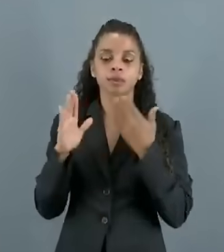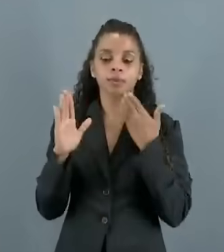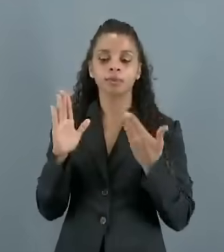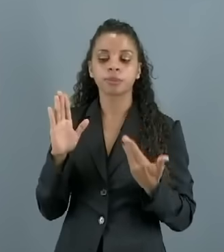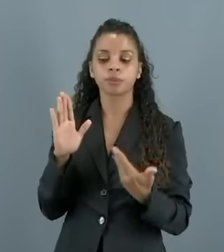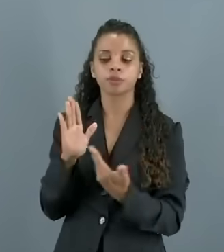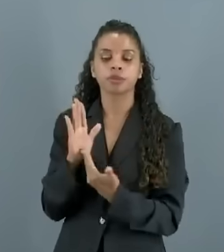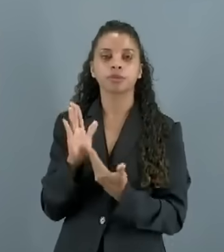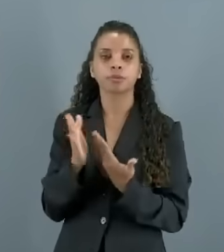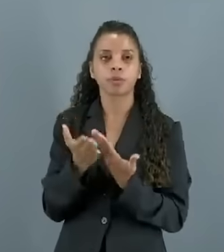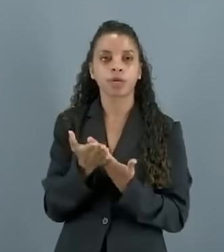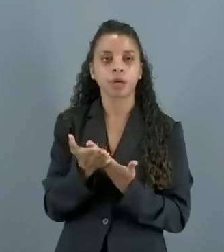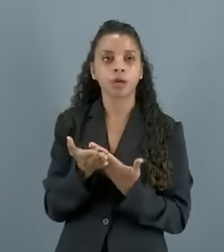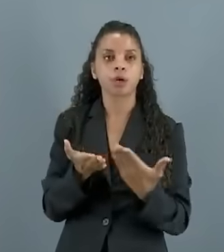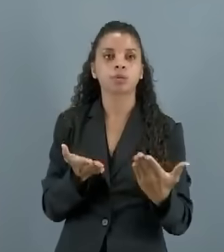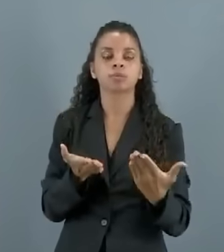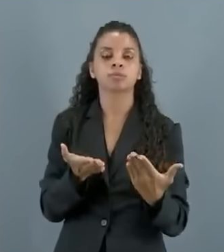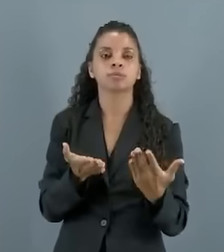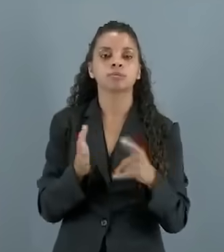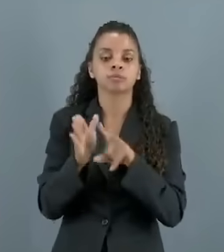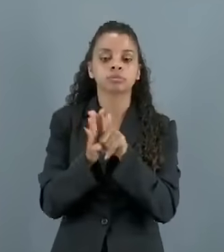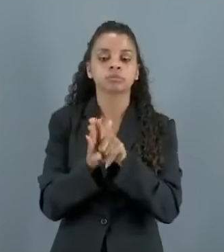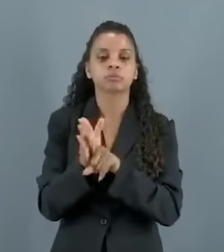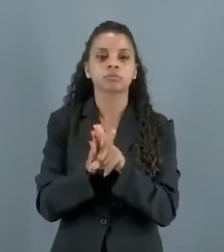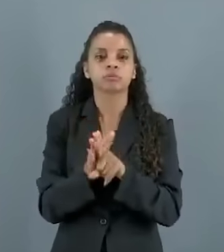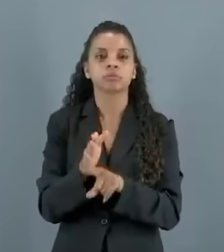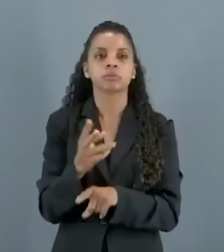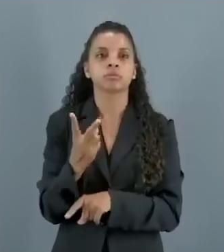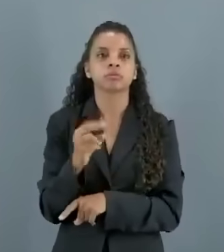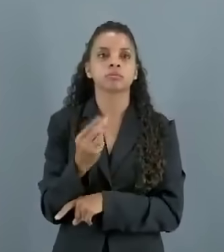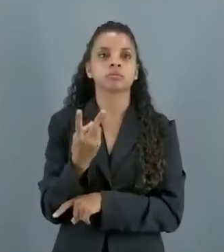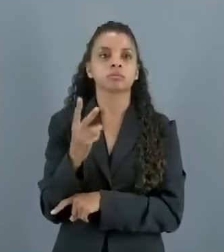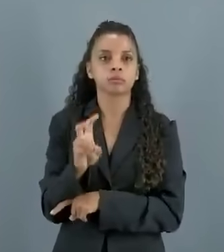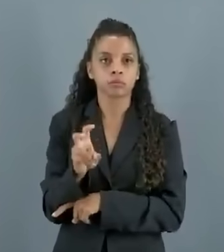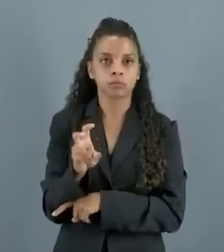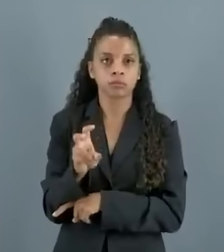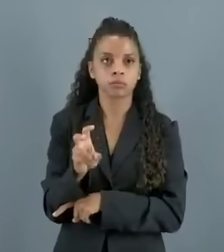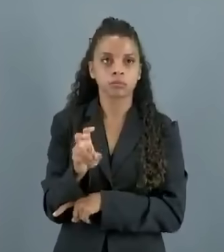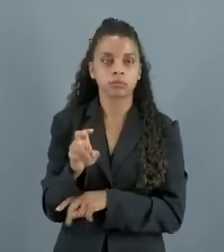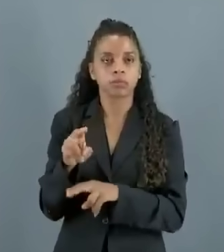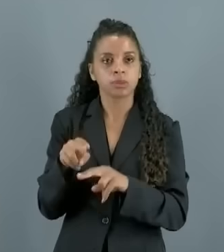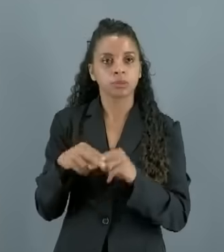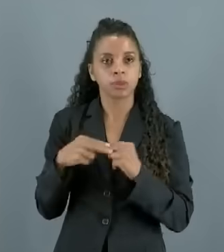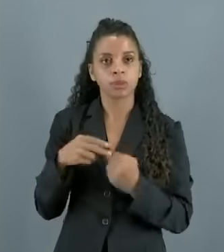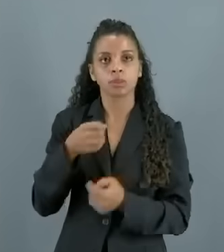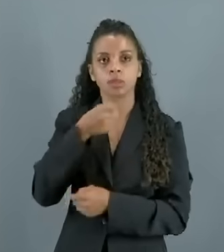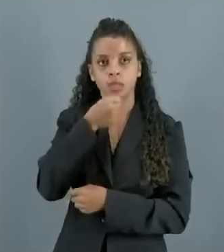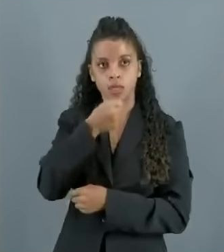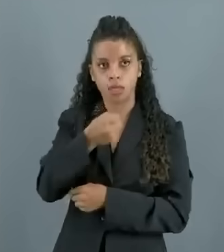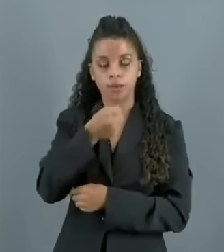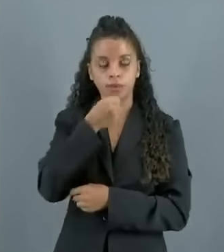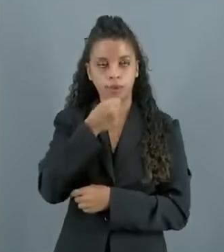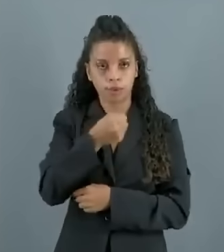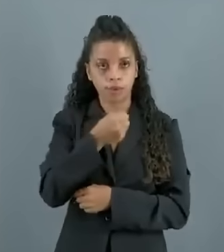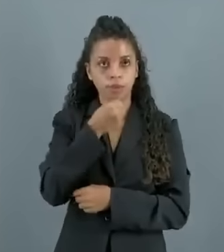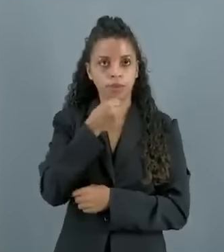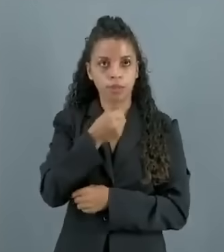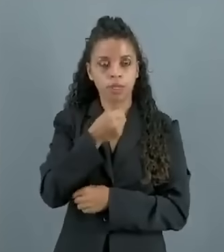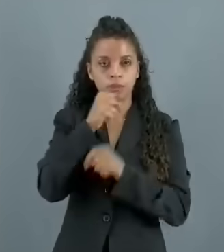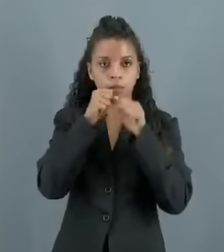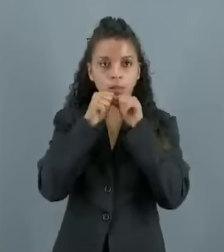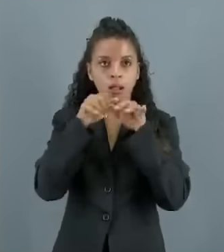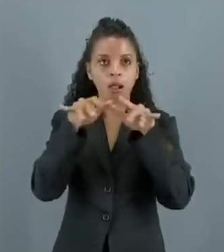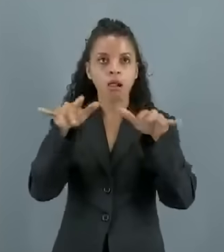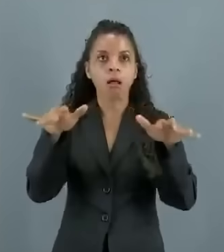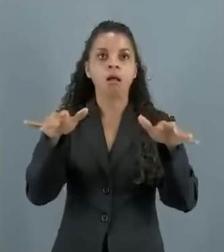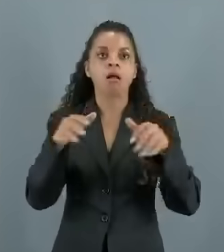investigação, já em 2025, em função das reportagens que ocorreram na imprensa, o senhor Jorge